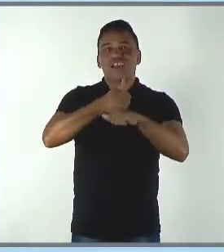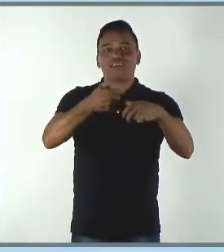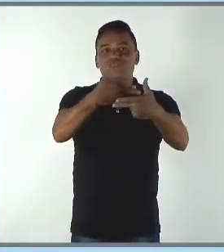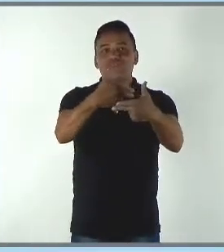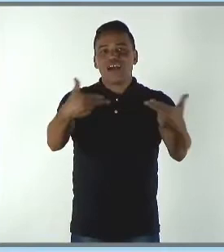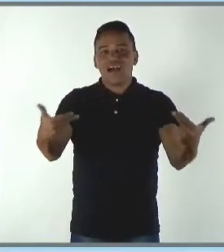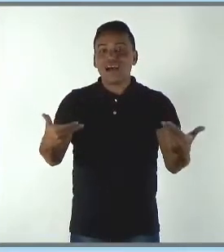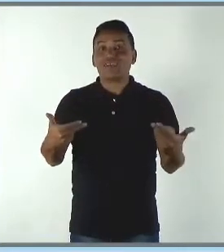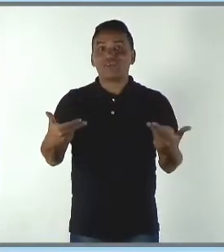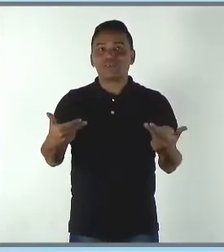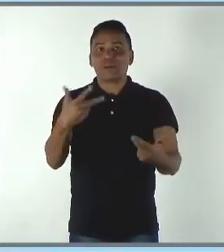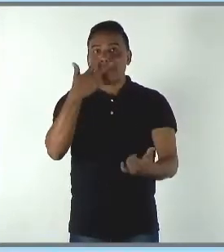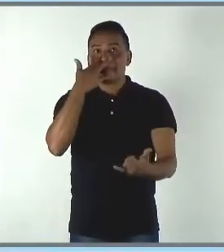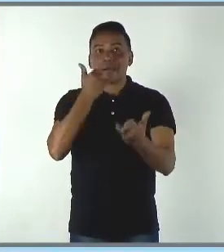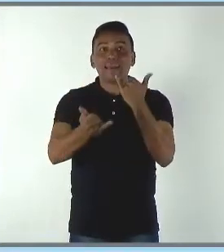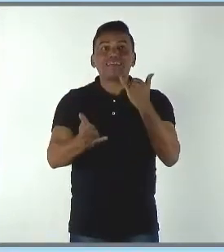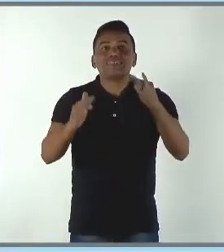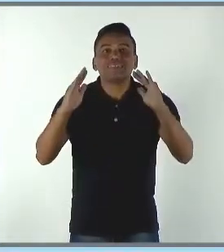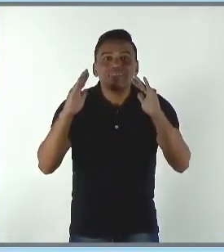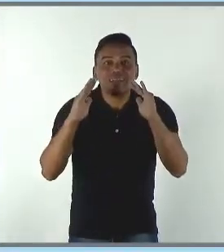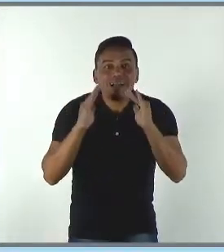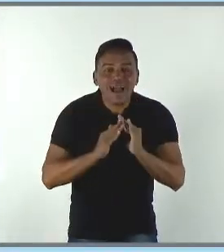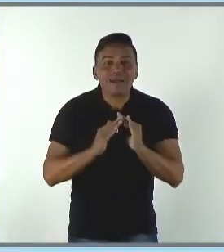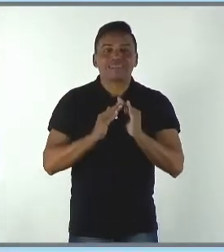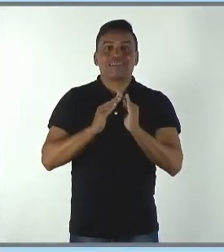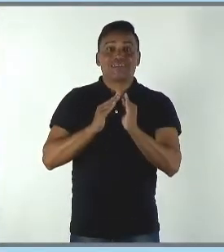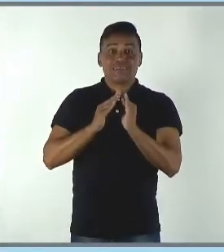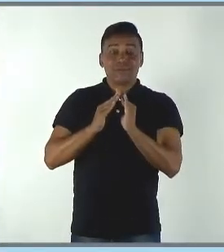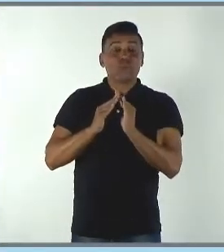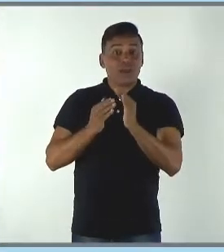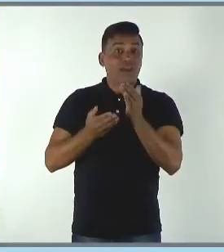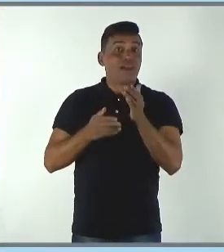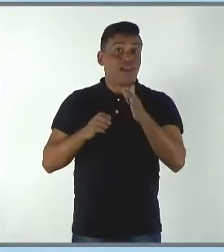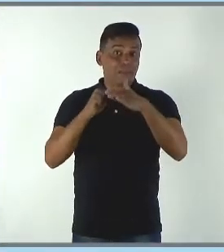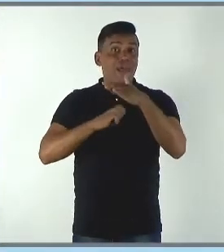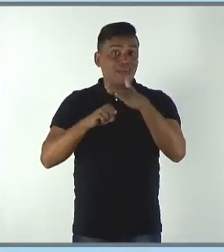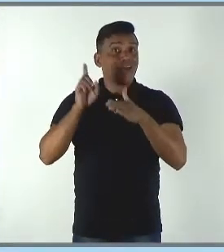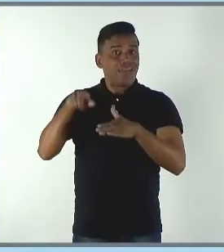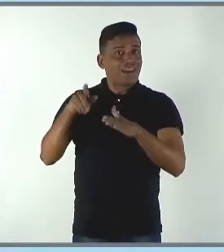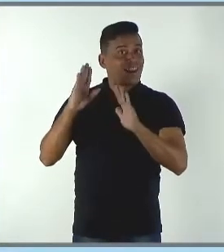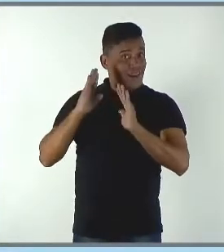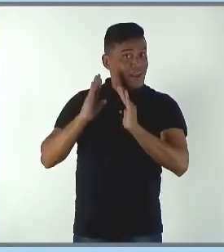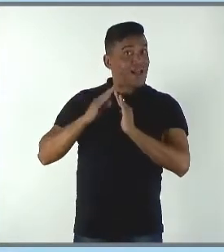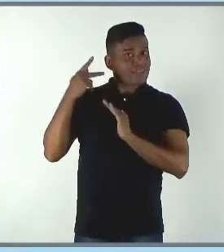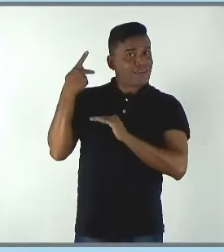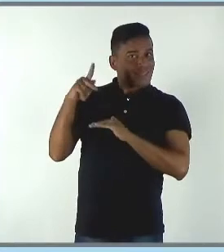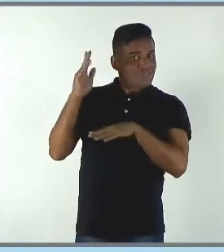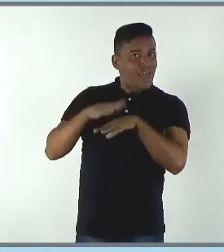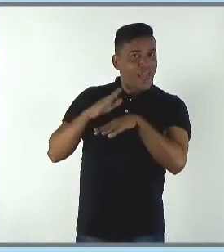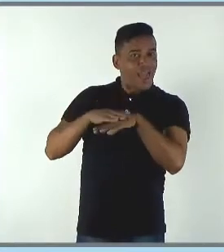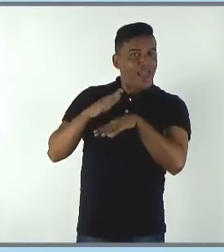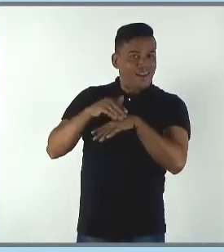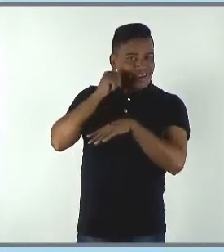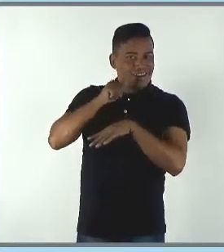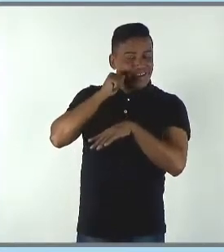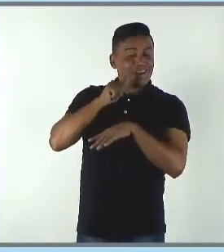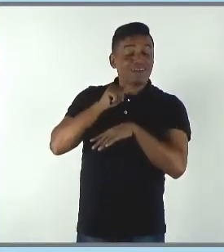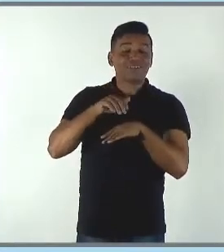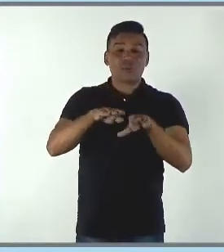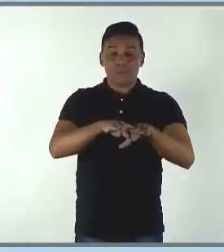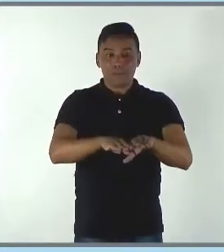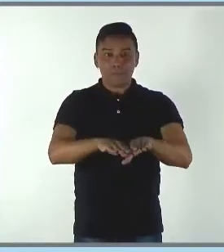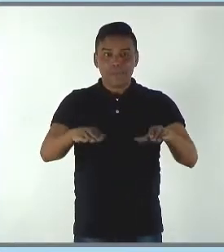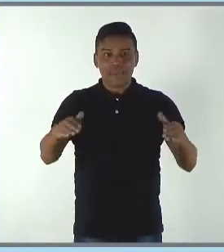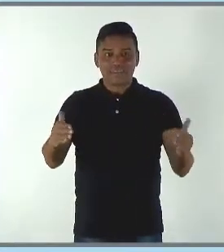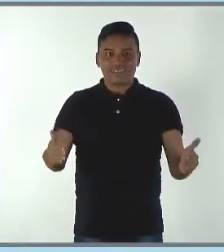literalmente de casa, até porque a editora funciona na casa dela. É um lugar de encontro, né? A mesa da cozinha da Masa, muitas